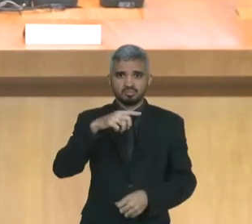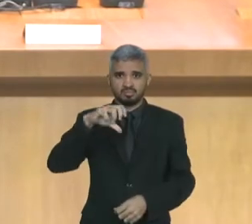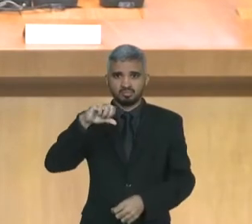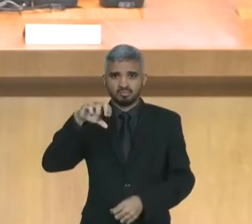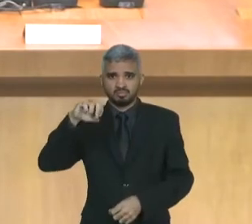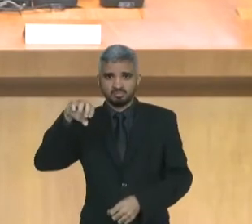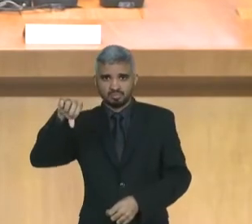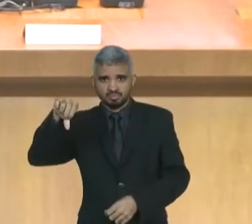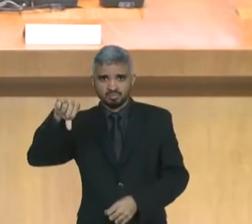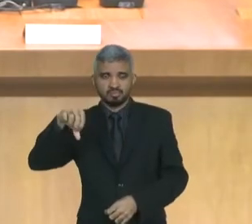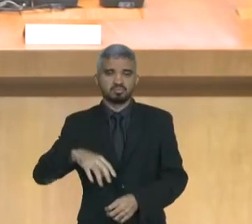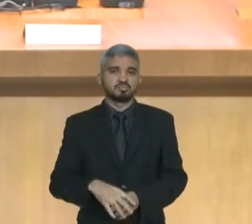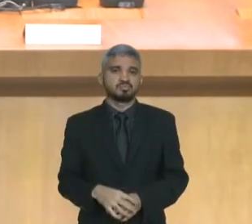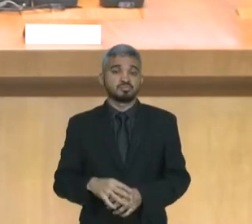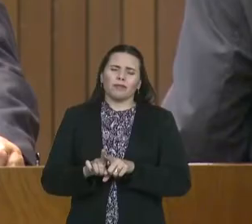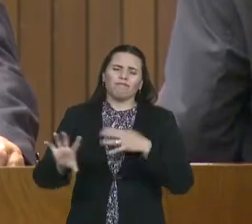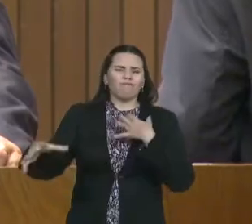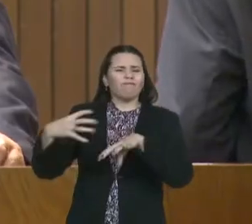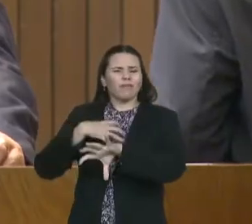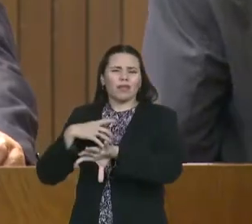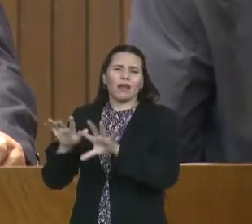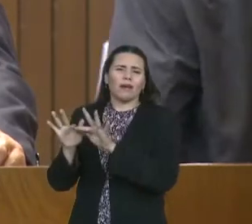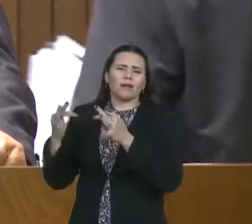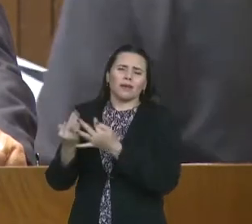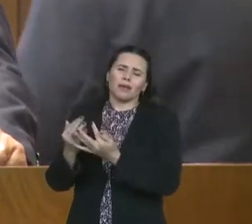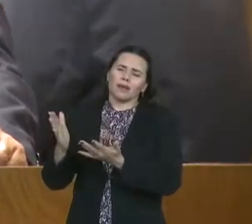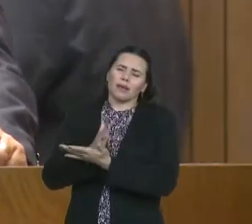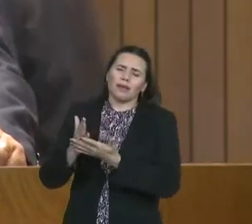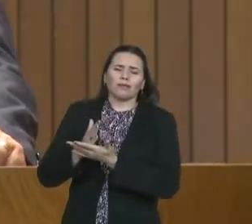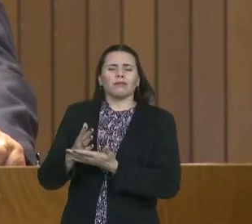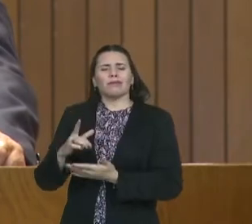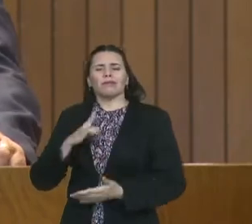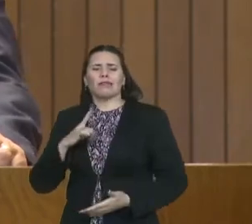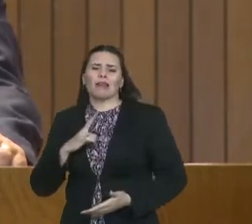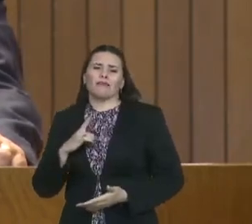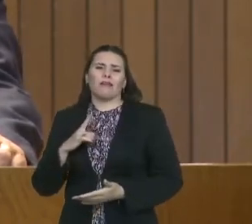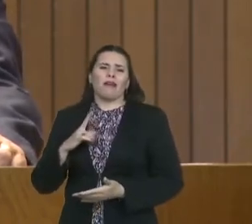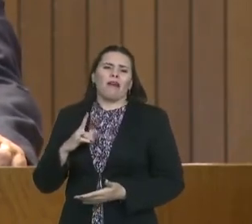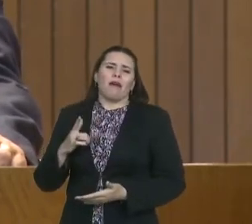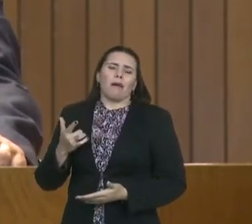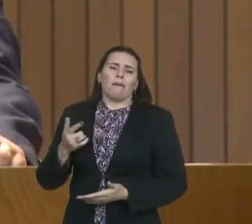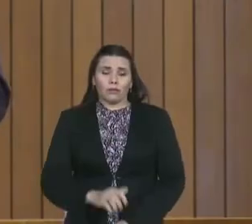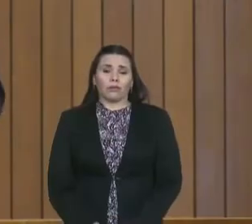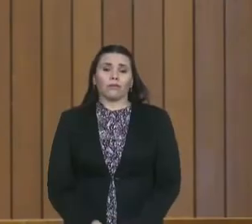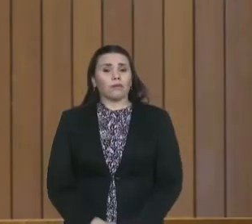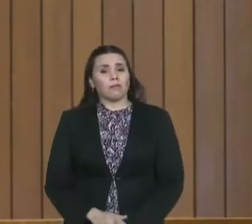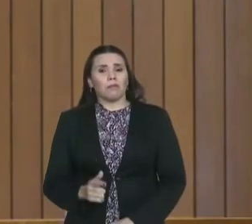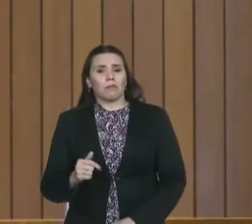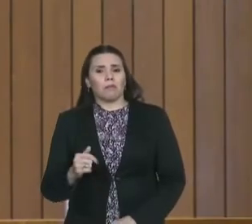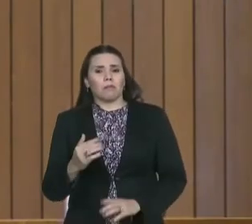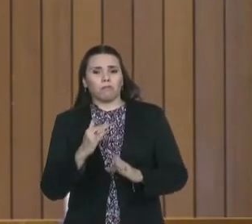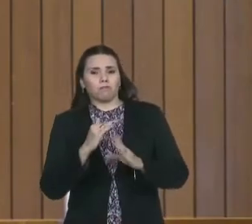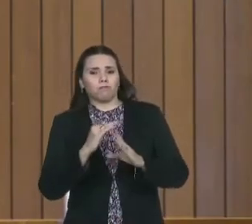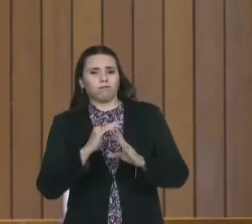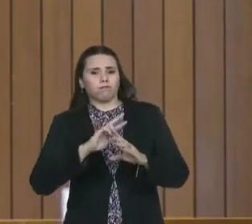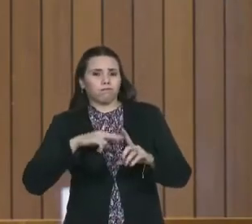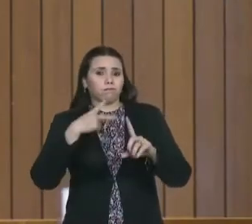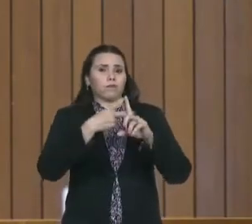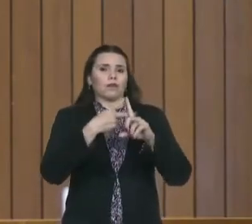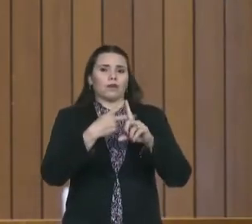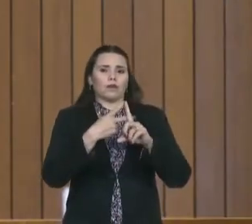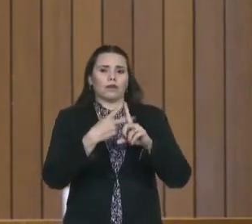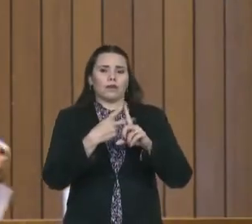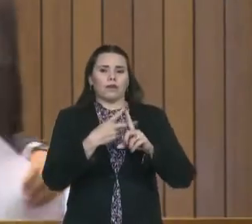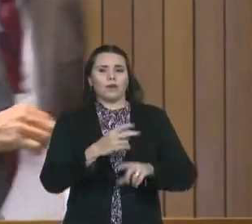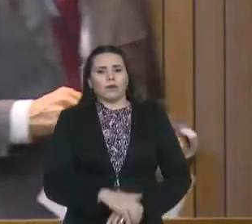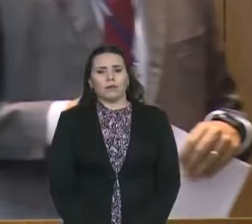ou falha na prestação de serviço. Durante o pequeno expediente, os deputados Fábio Braga e Doutor Iglésio fizeram um